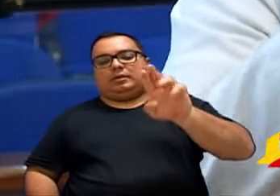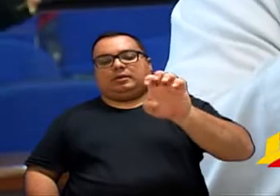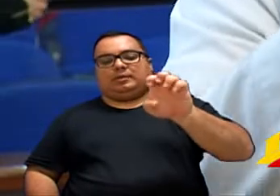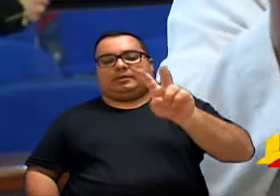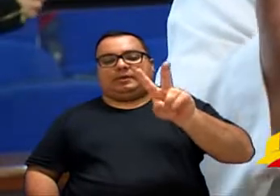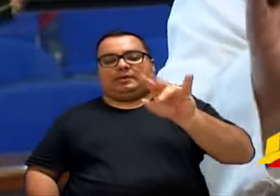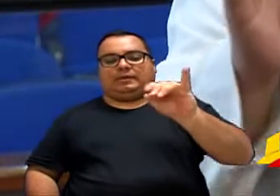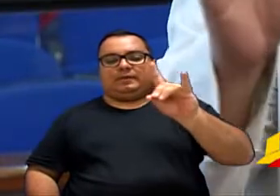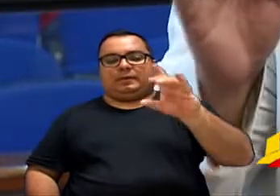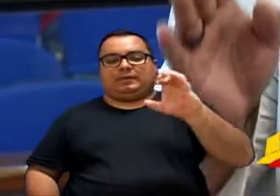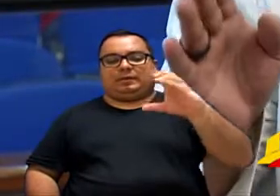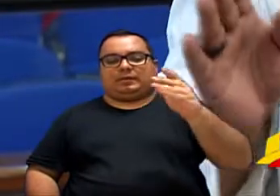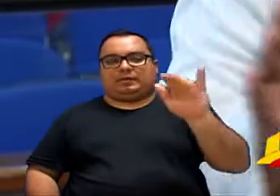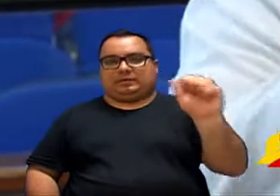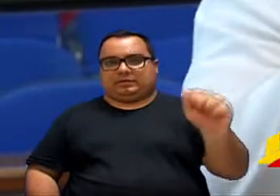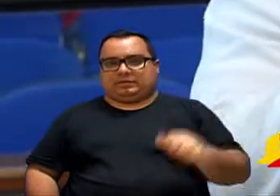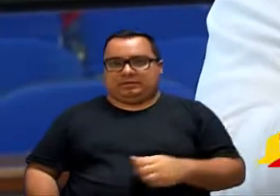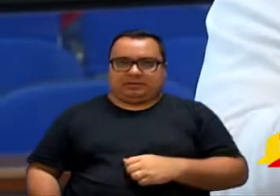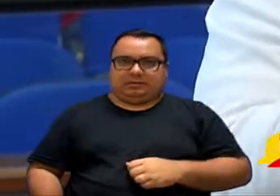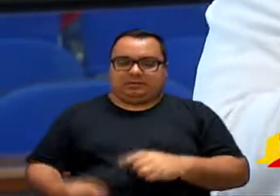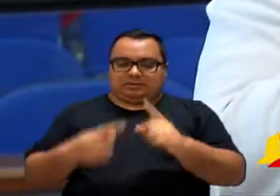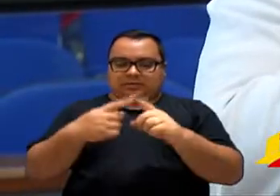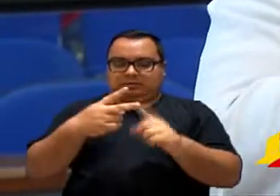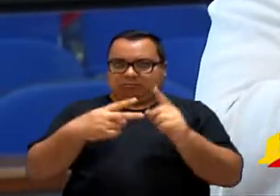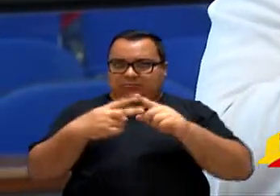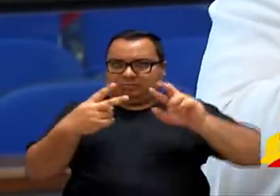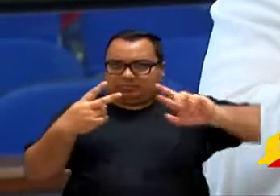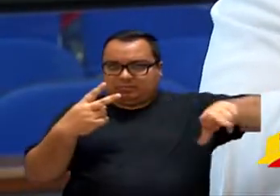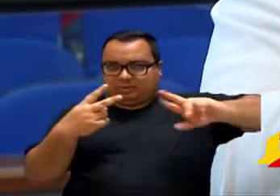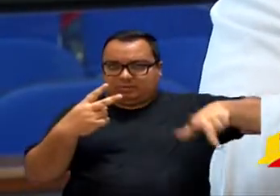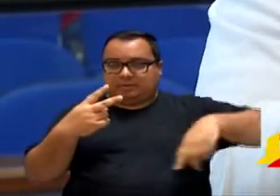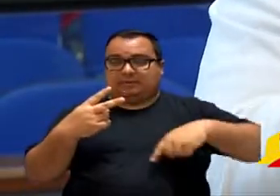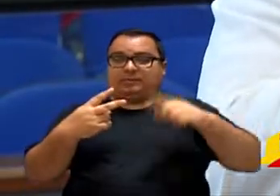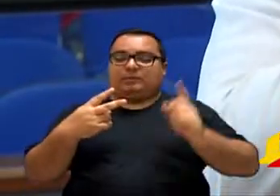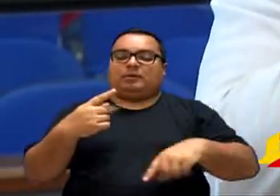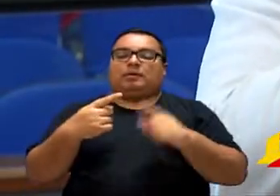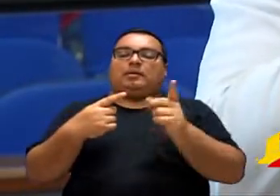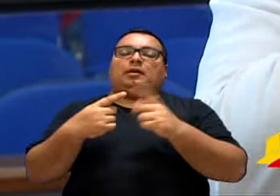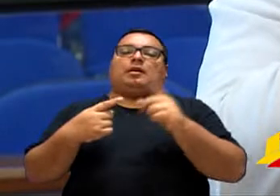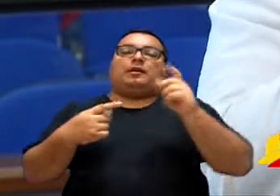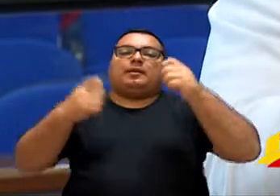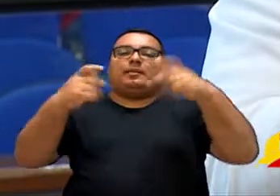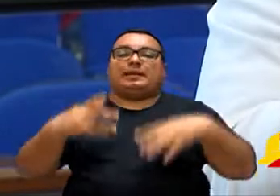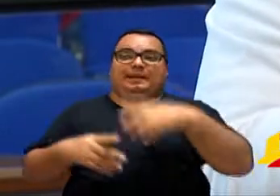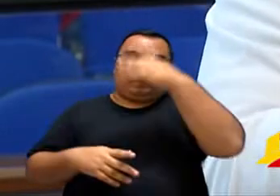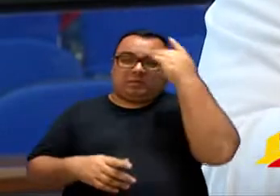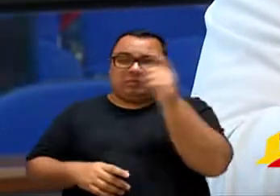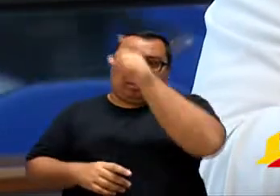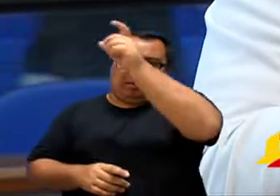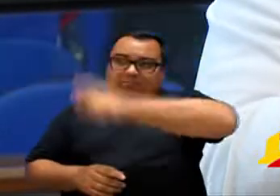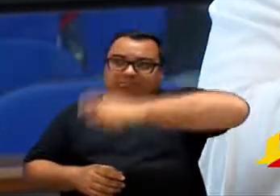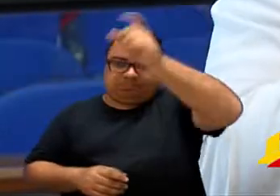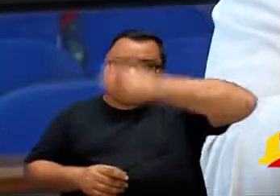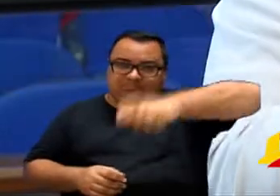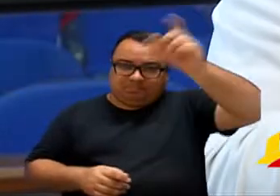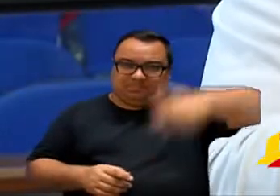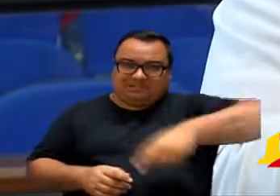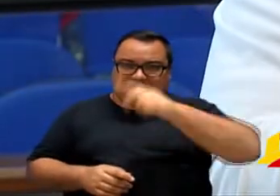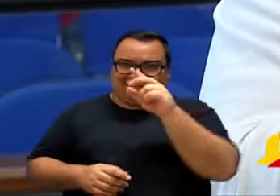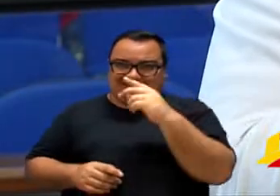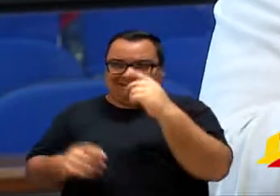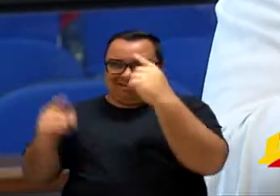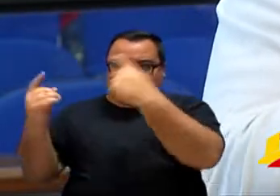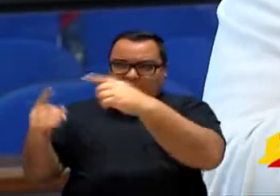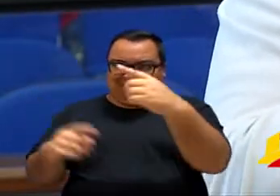que é assistência à saúde repito não é pessoal eu tenho conversado muito com a Silvana com o